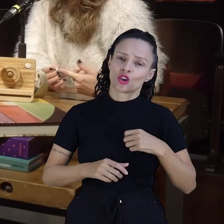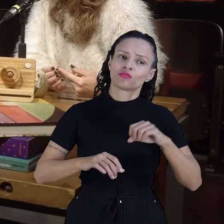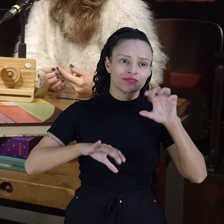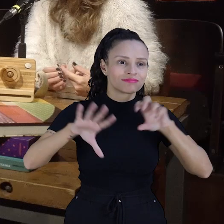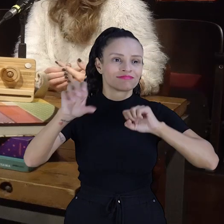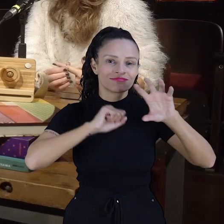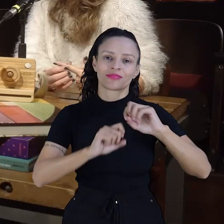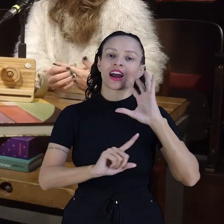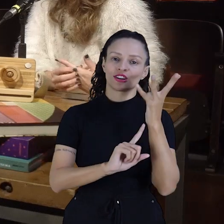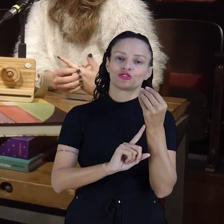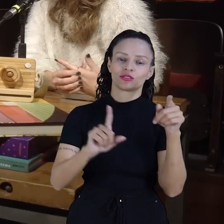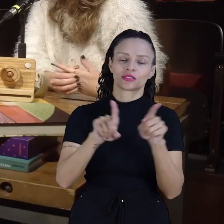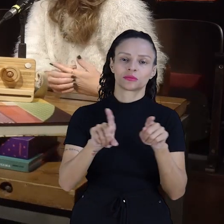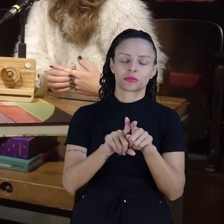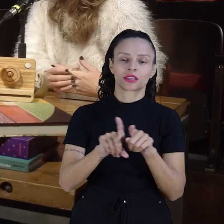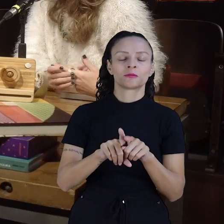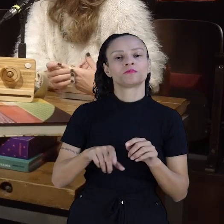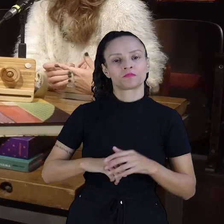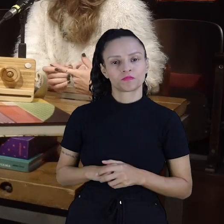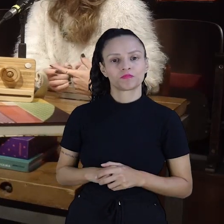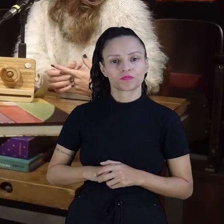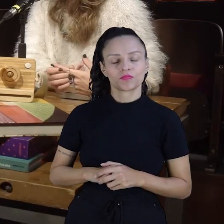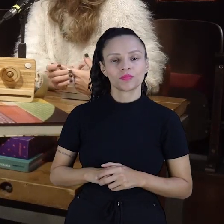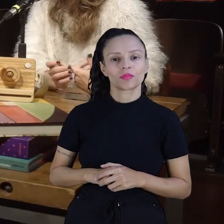desses artistas também. Né?